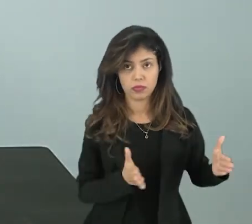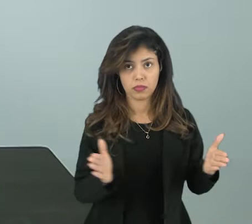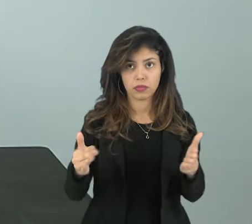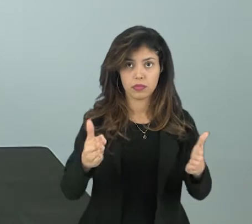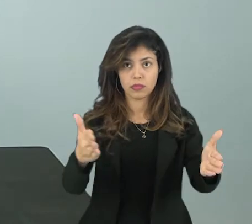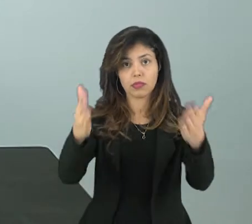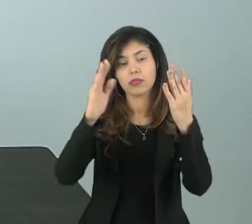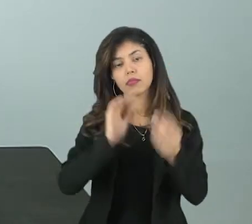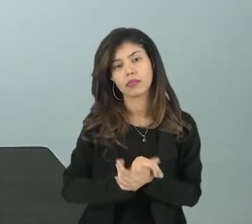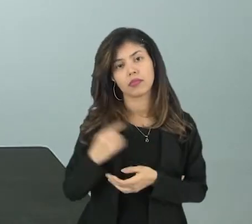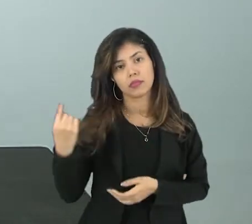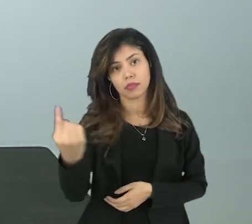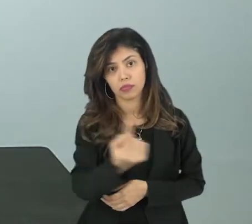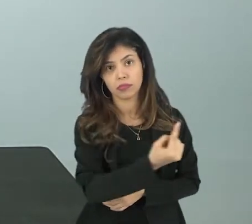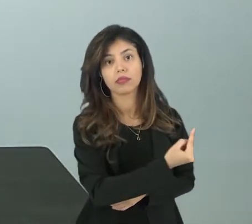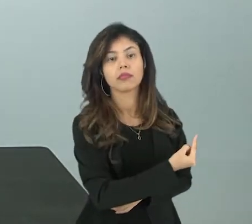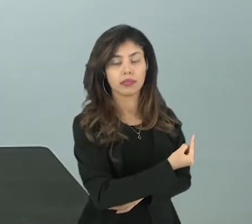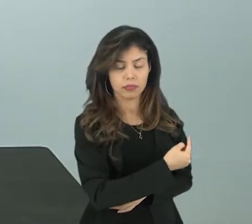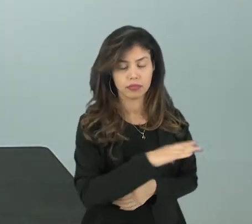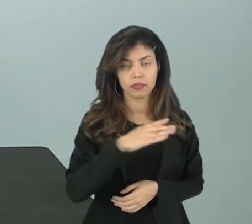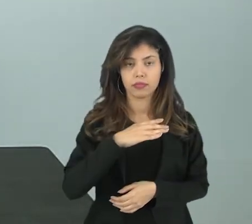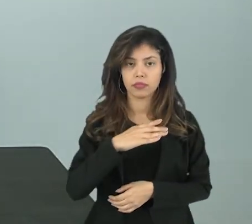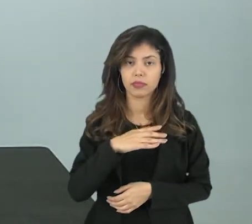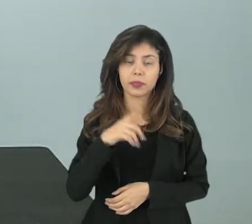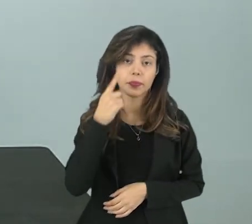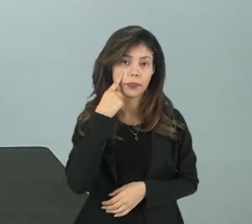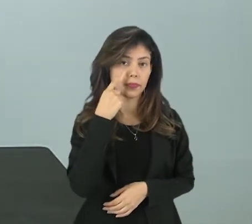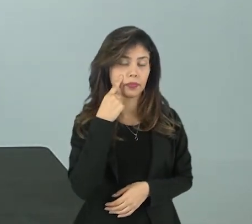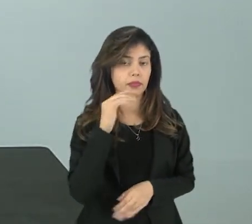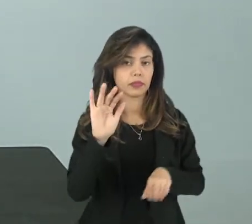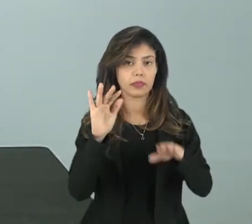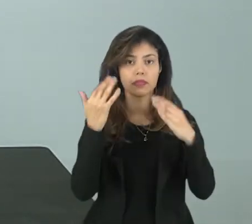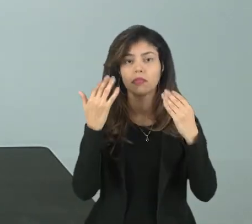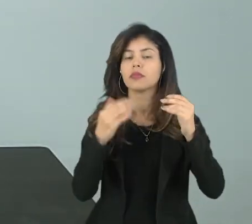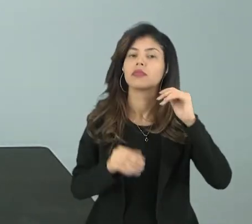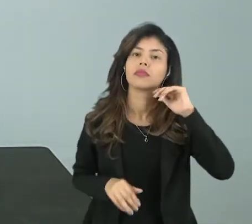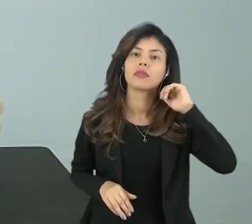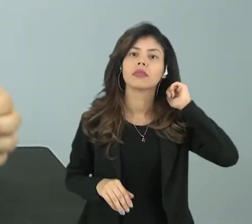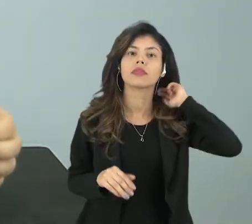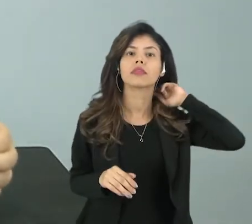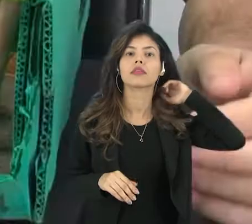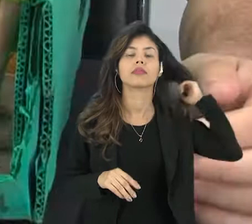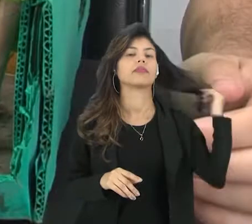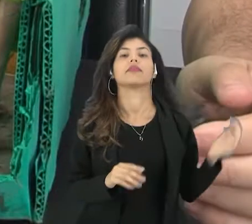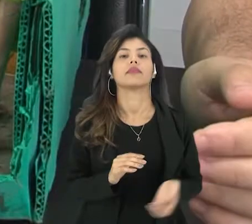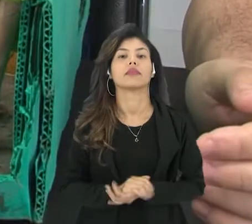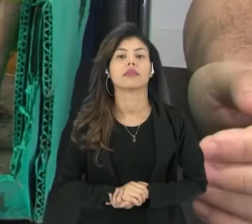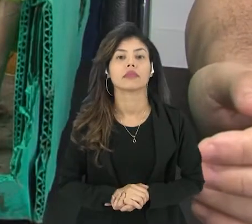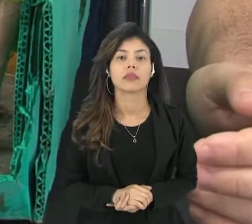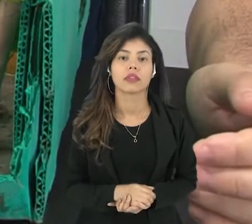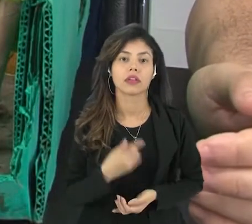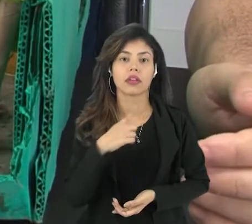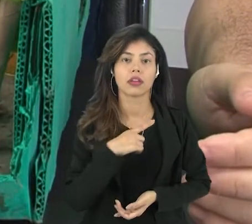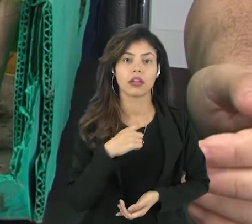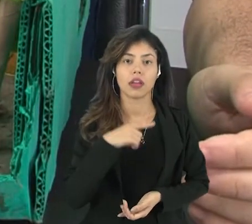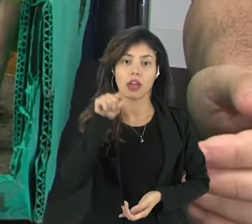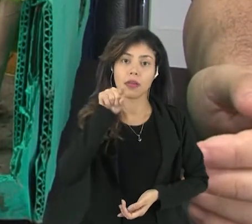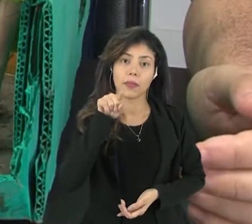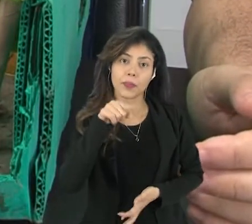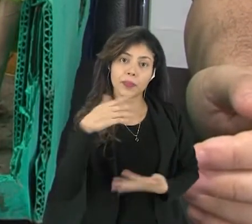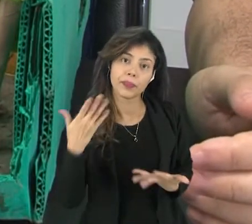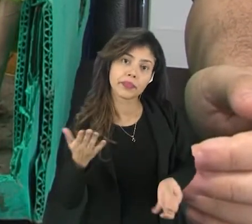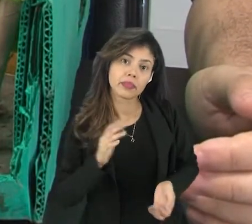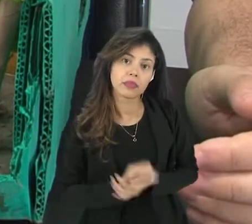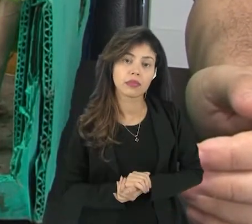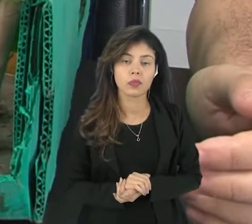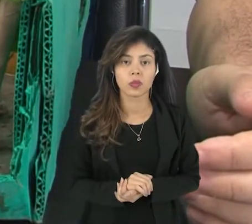nossa, cidade. Observem aqui, ó. Vocês estão observando aqui, Nós temos esse ambiente aqui, ó.